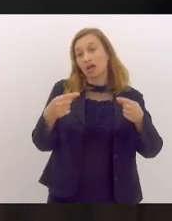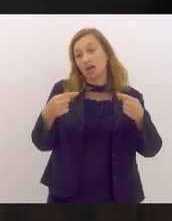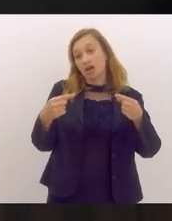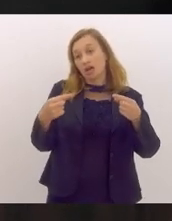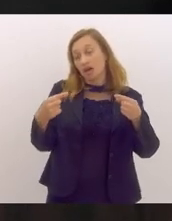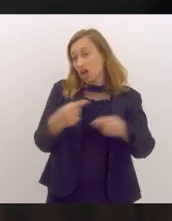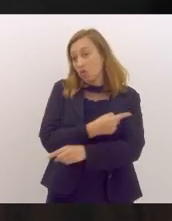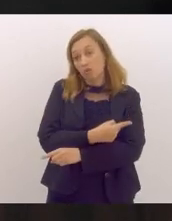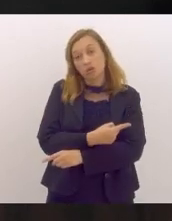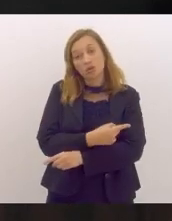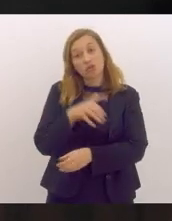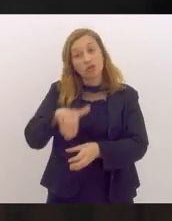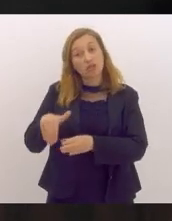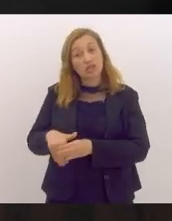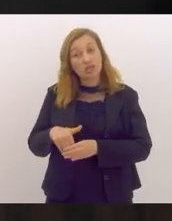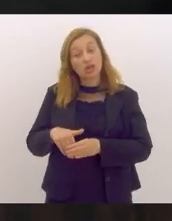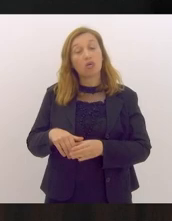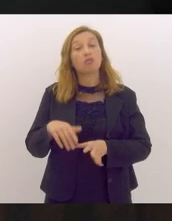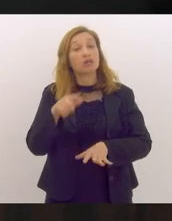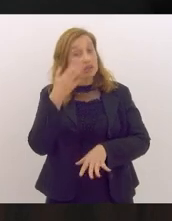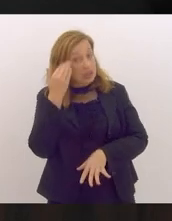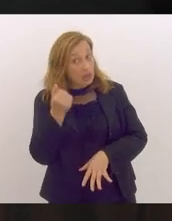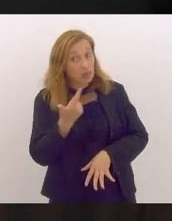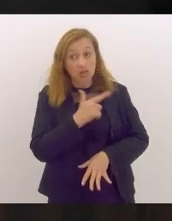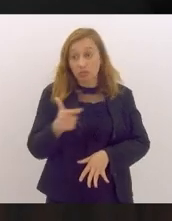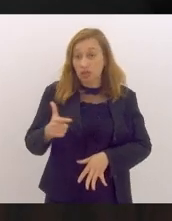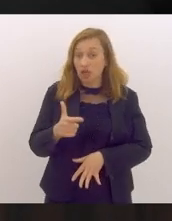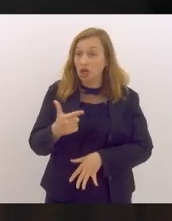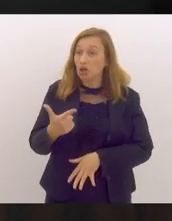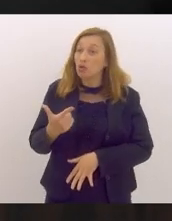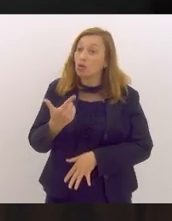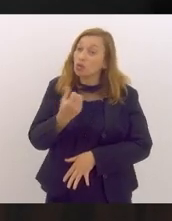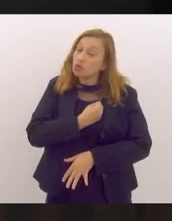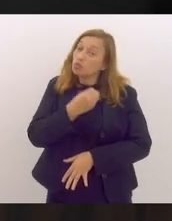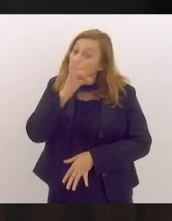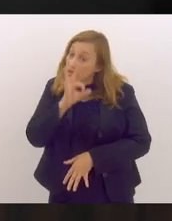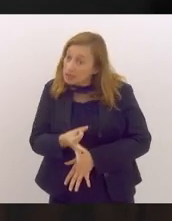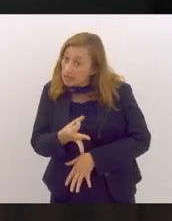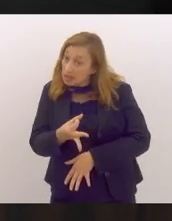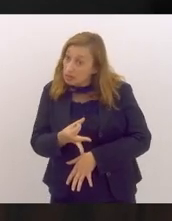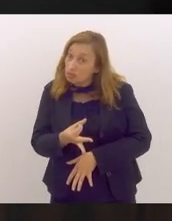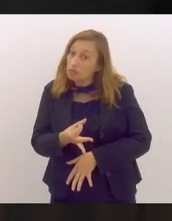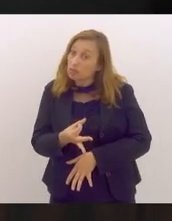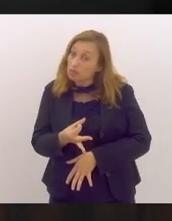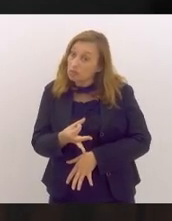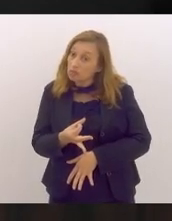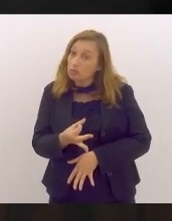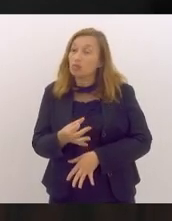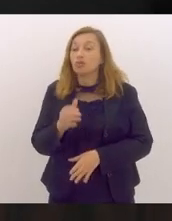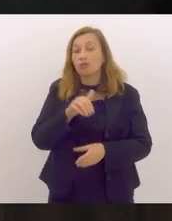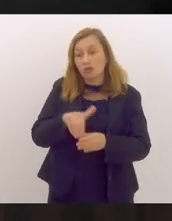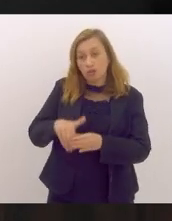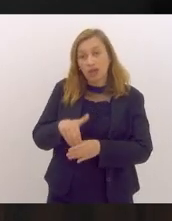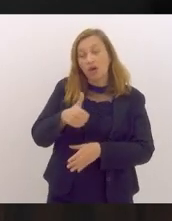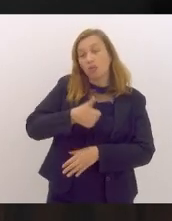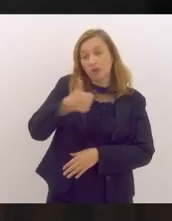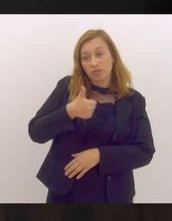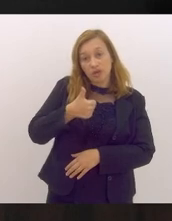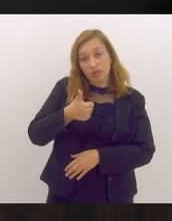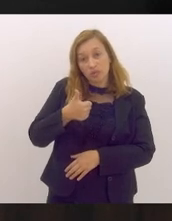poderá não ter o quórum suficiente. Vamos votar o primeiro